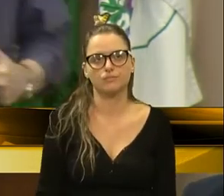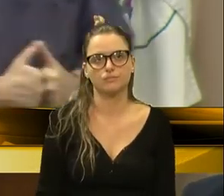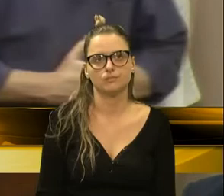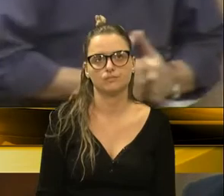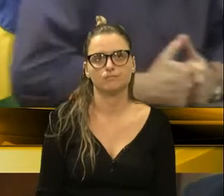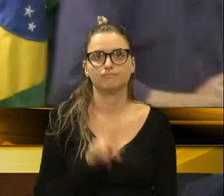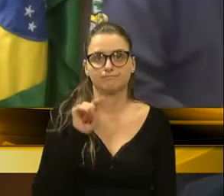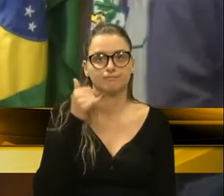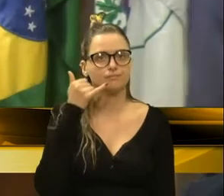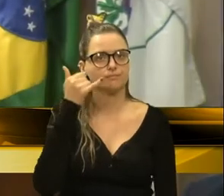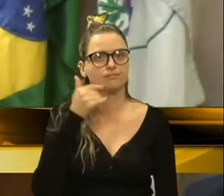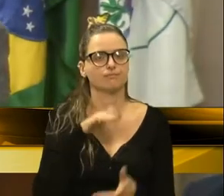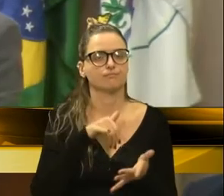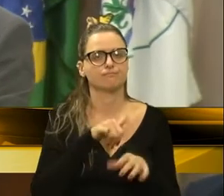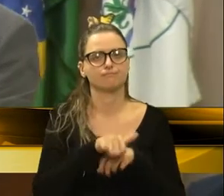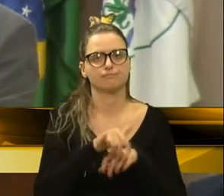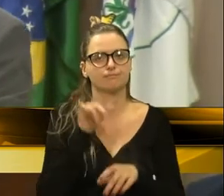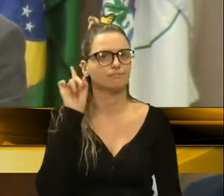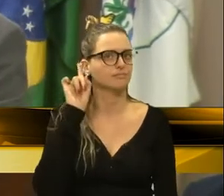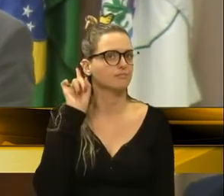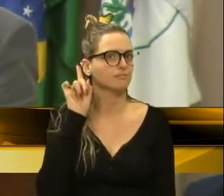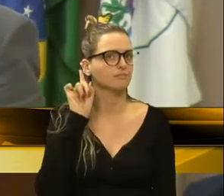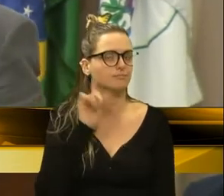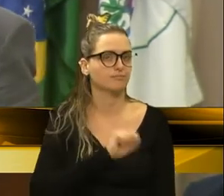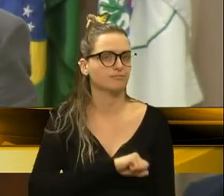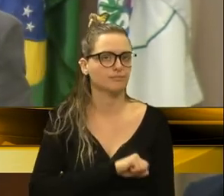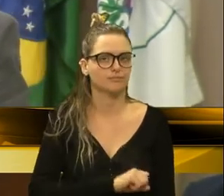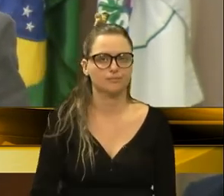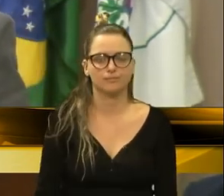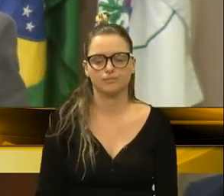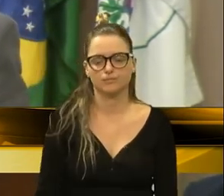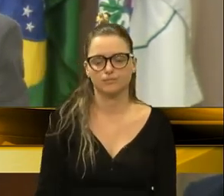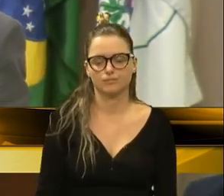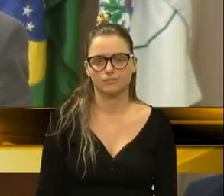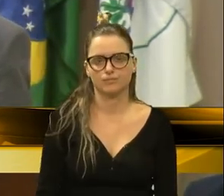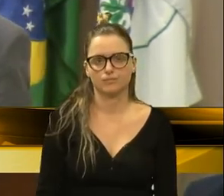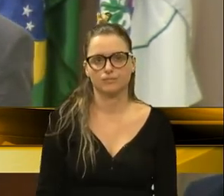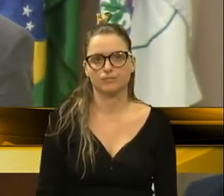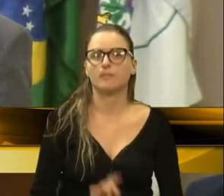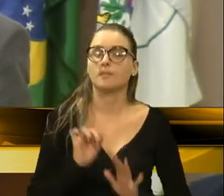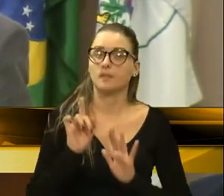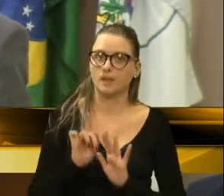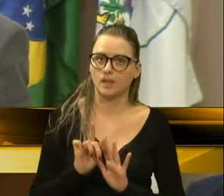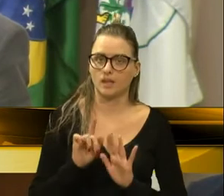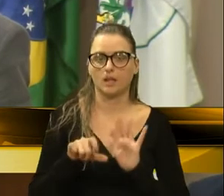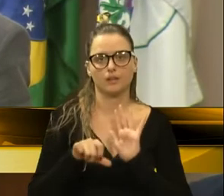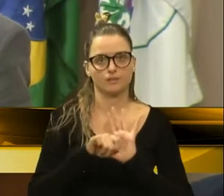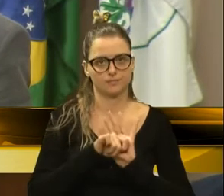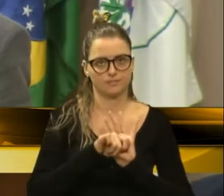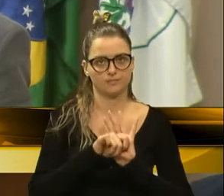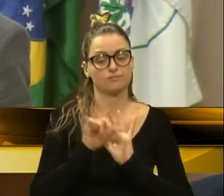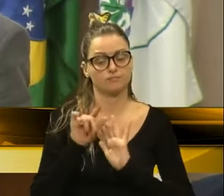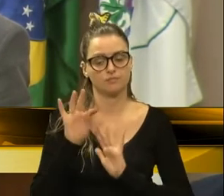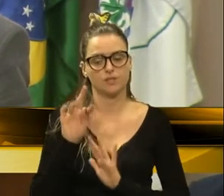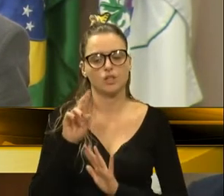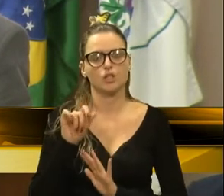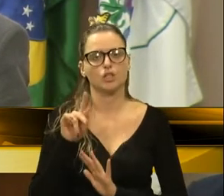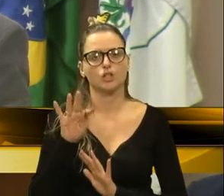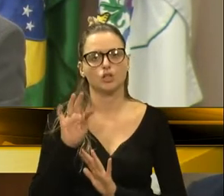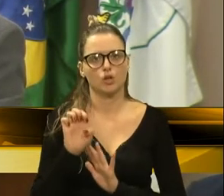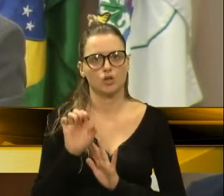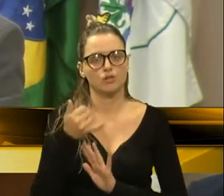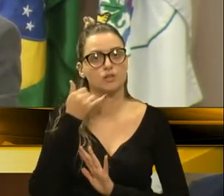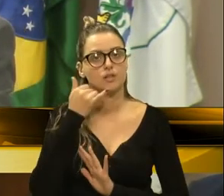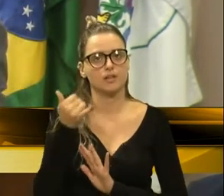É trote. Né? Então, isso é considerado um crime. Trote é crime.